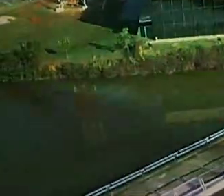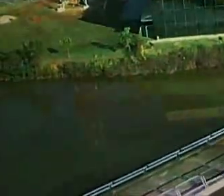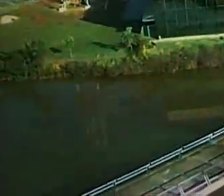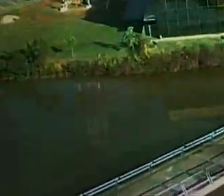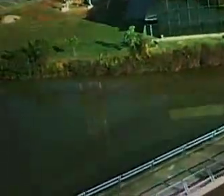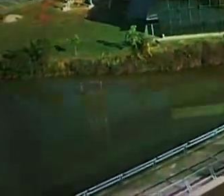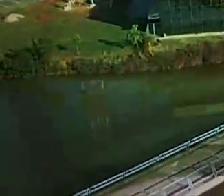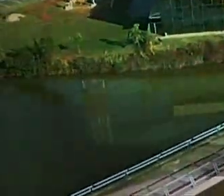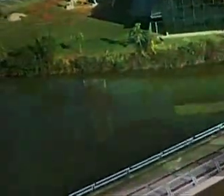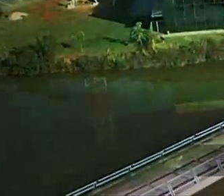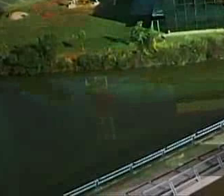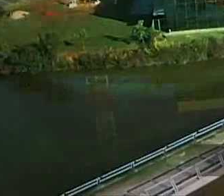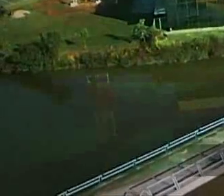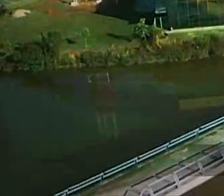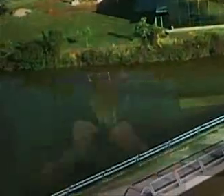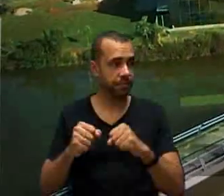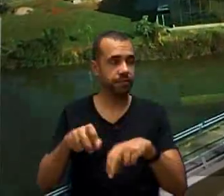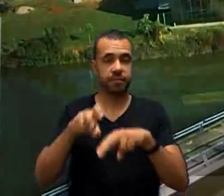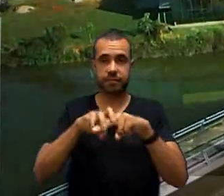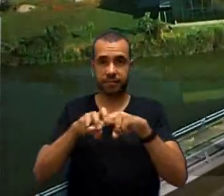Todos podem se assentar.